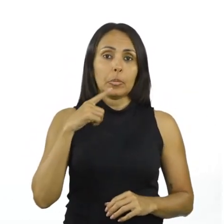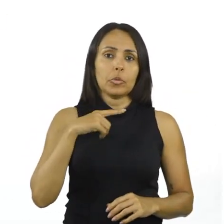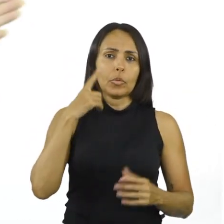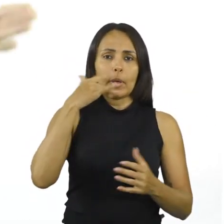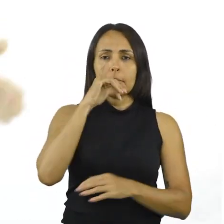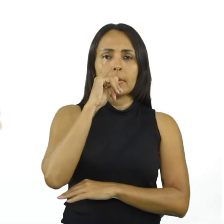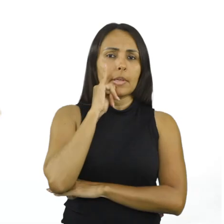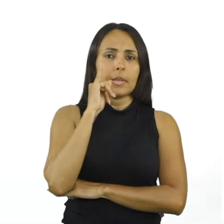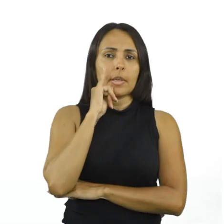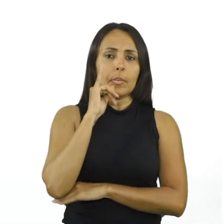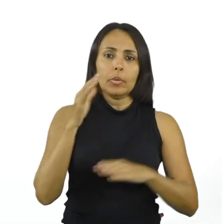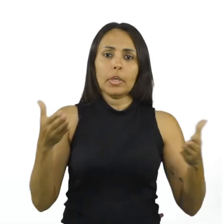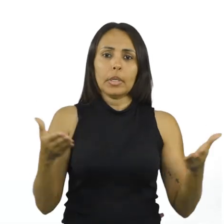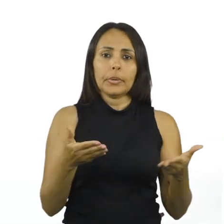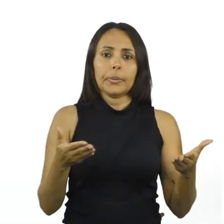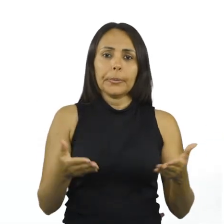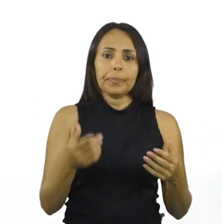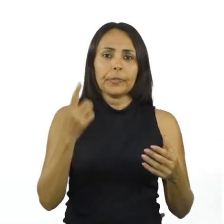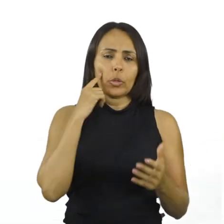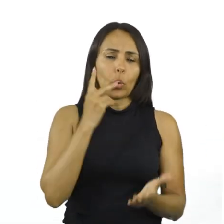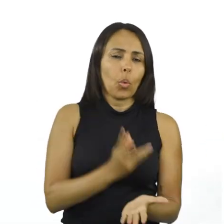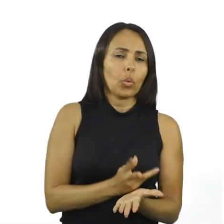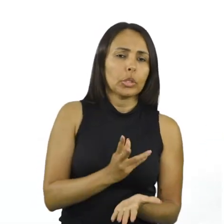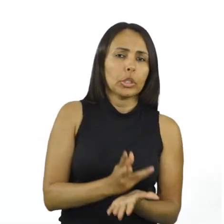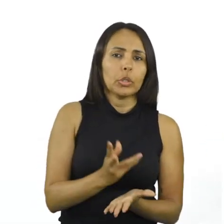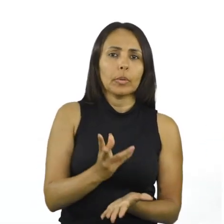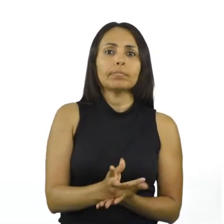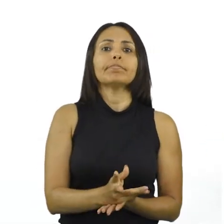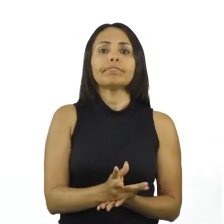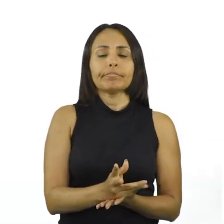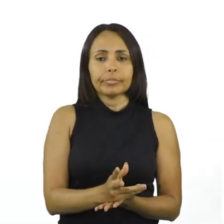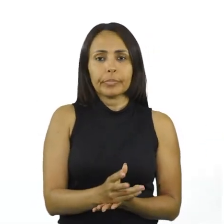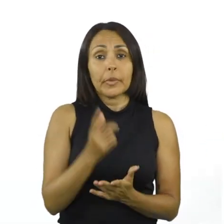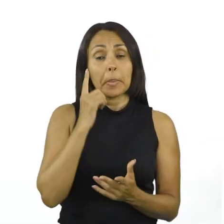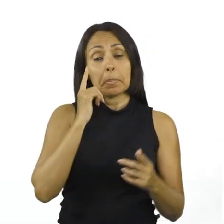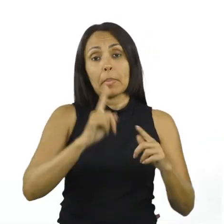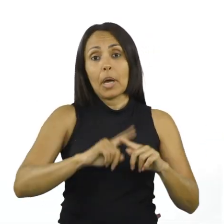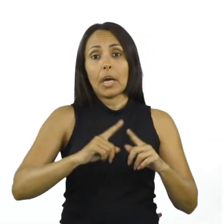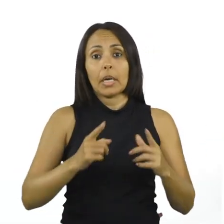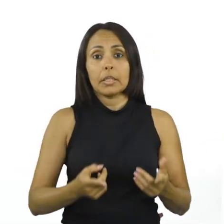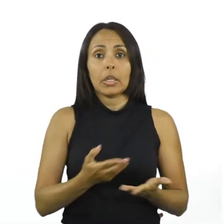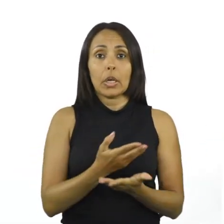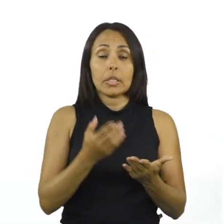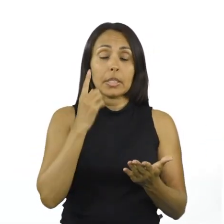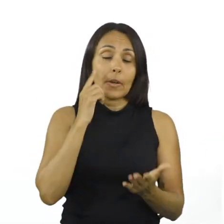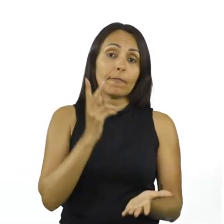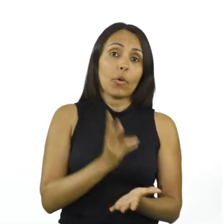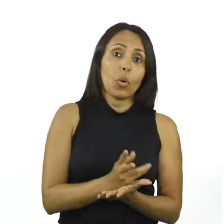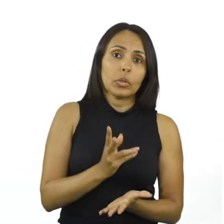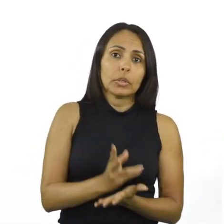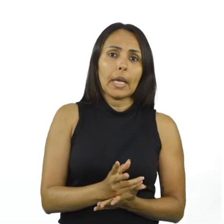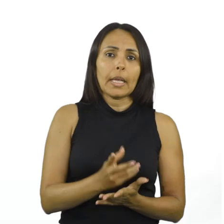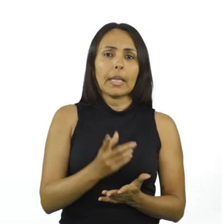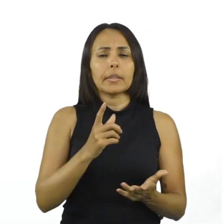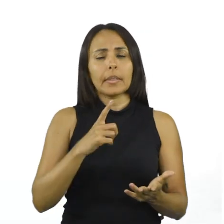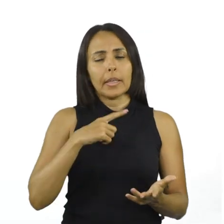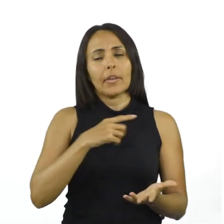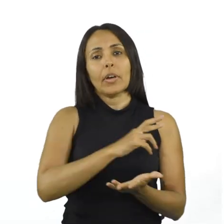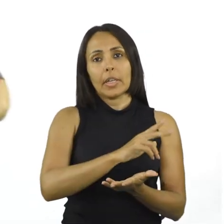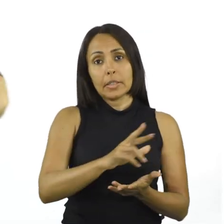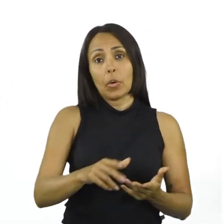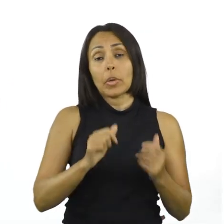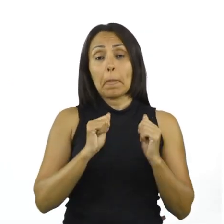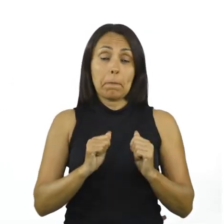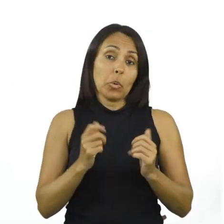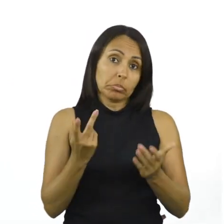gente viu os exemplos da força sendo contínua, sendo constante. Mas, caso essa força ela sofra uma variação,